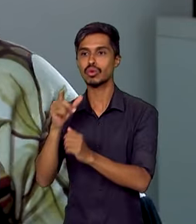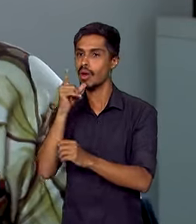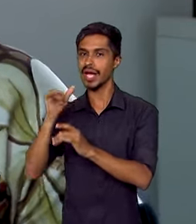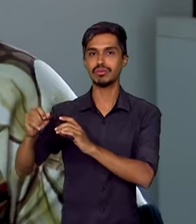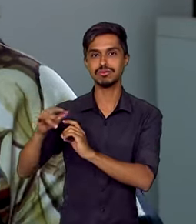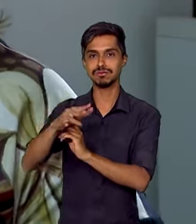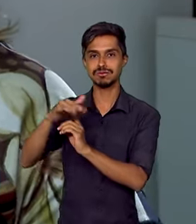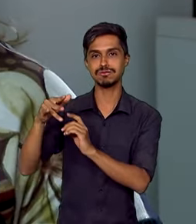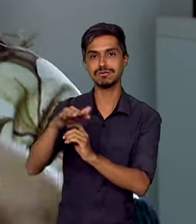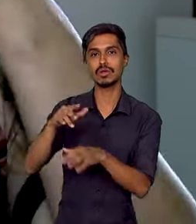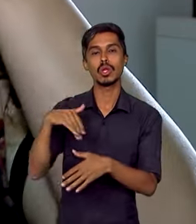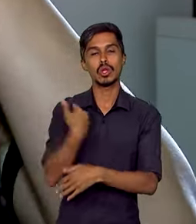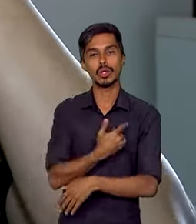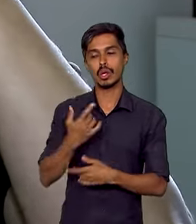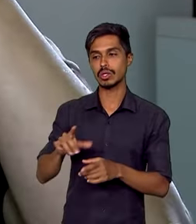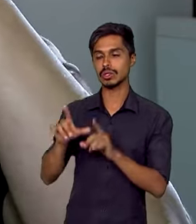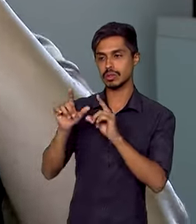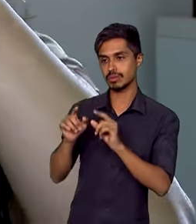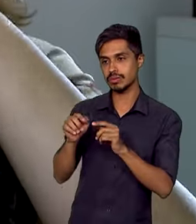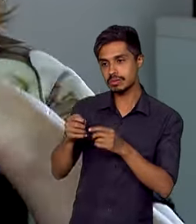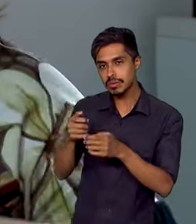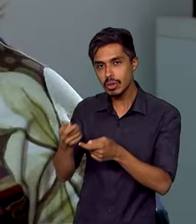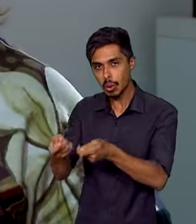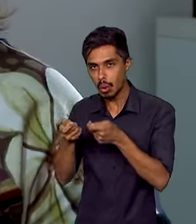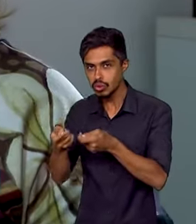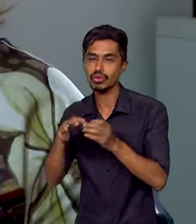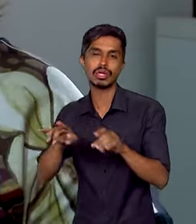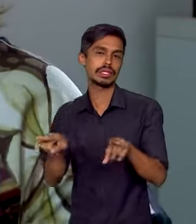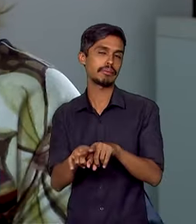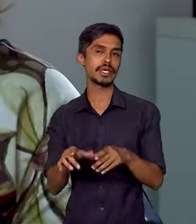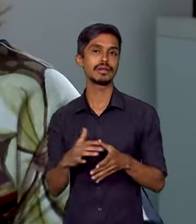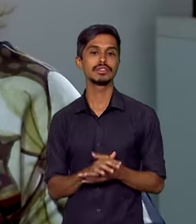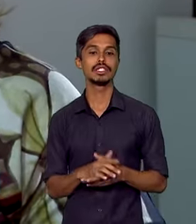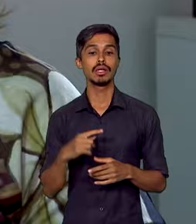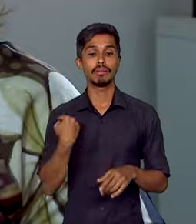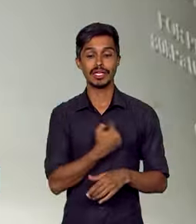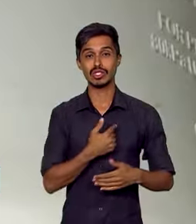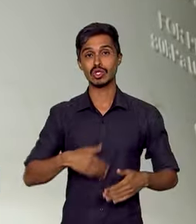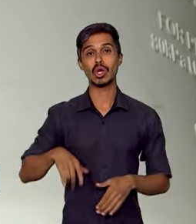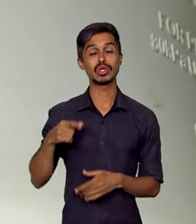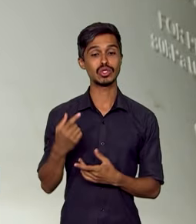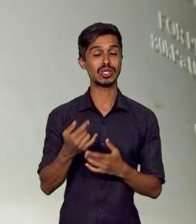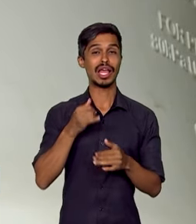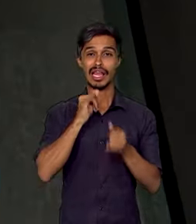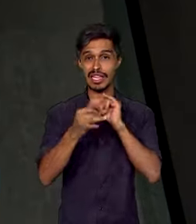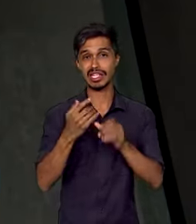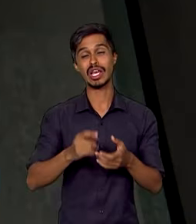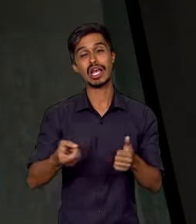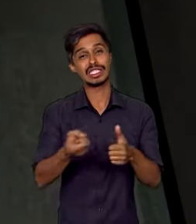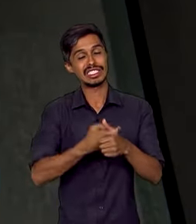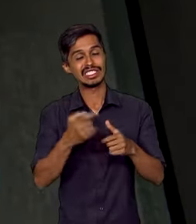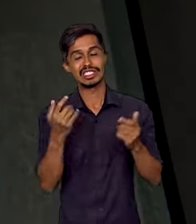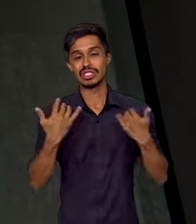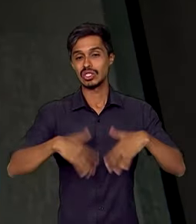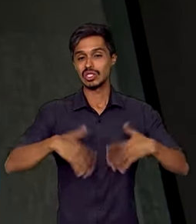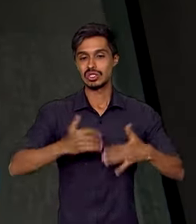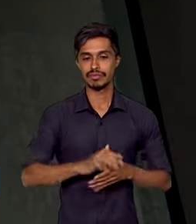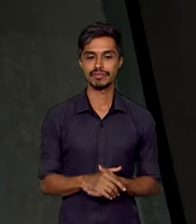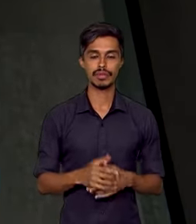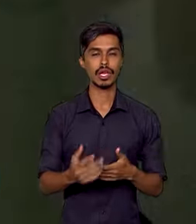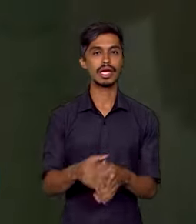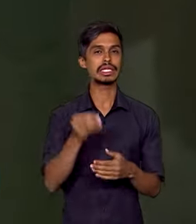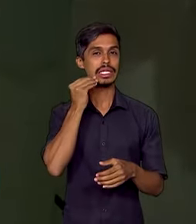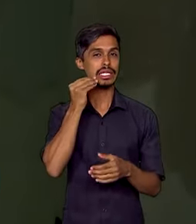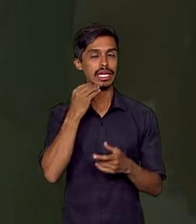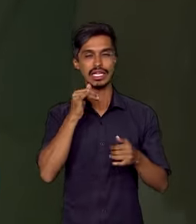refrescada, ficar mais tempo desligado, né? Então, a gente vai equilibrando, mas o bolso não suporta muito tempo. Para baratear a conta de luz, nesta época